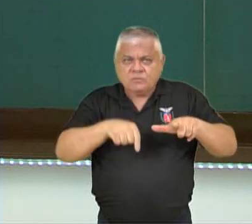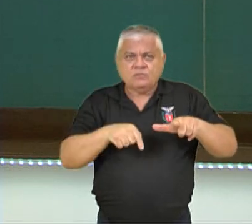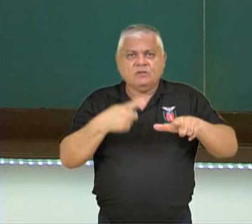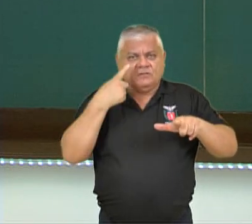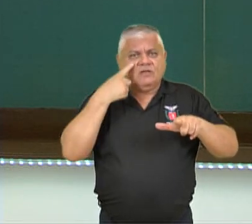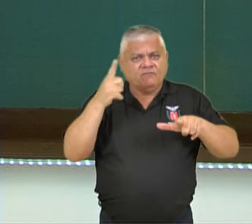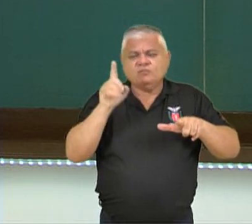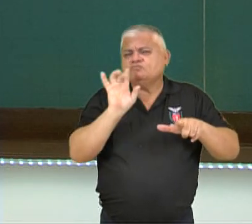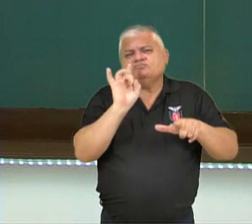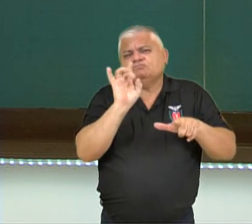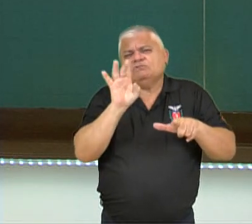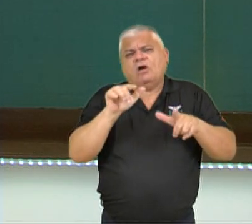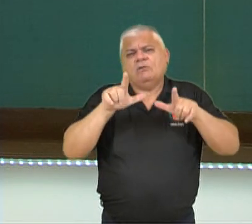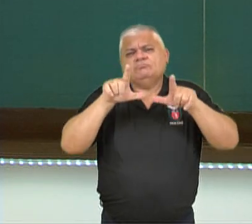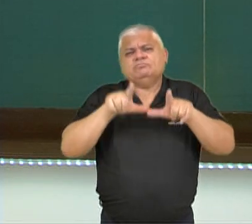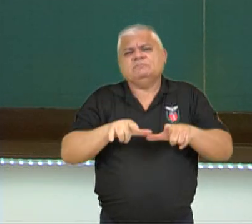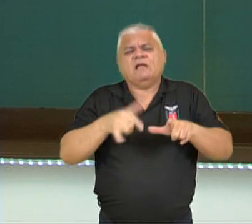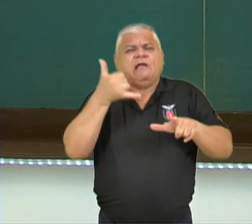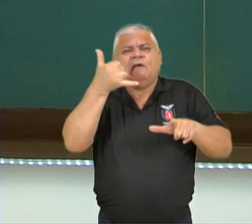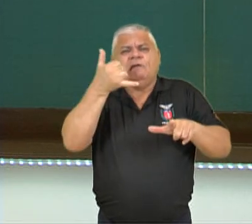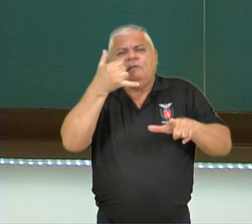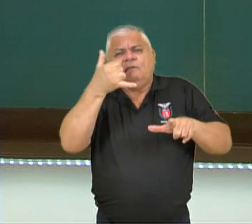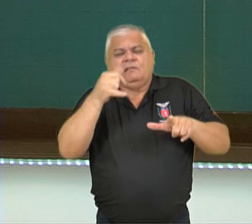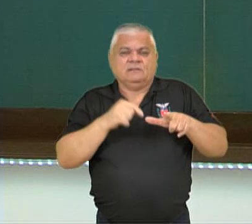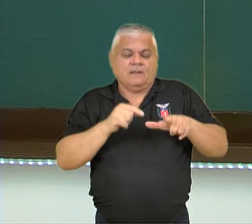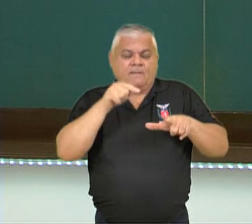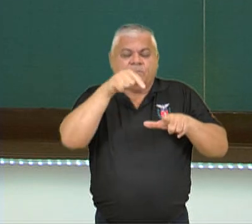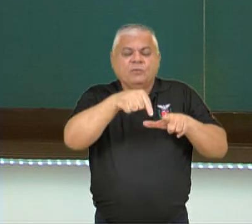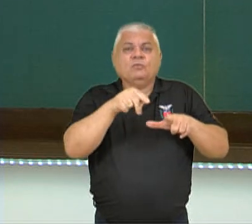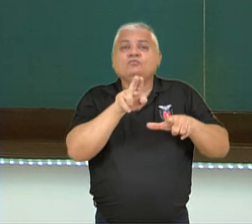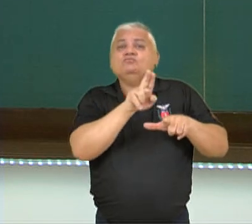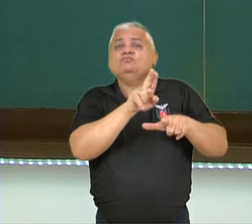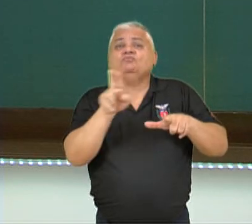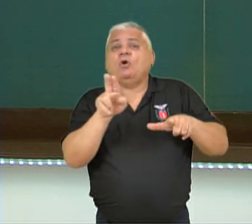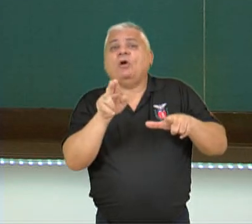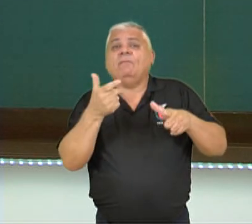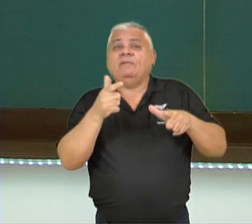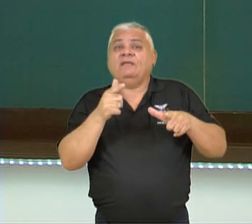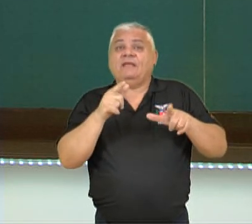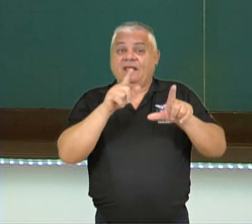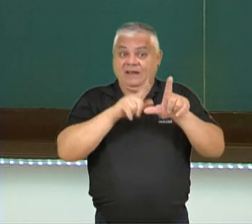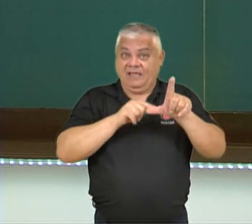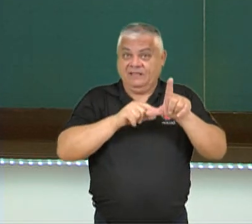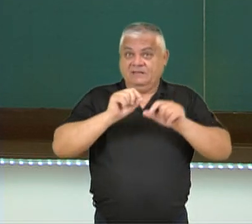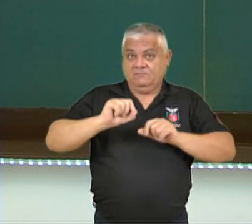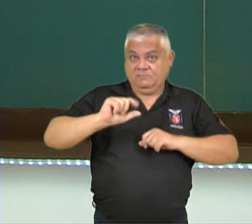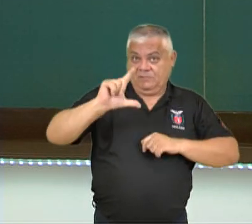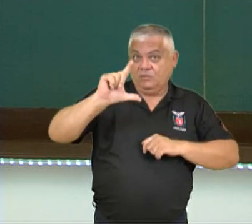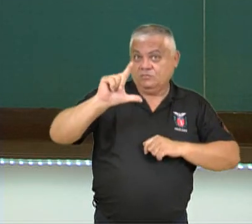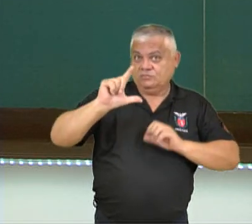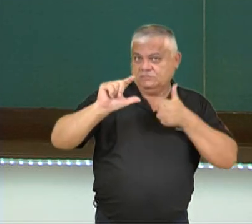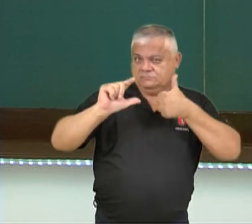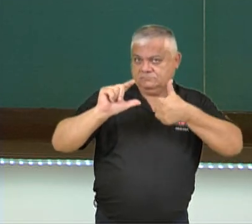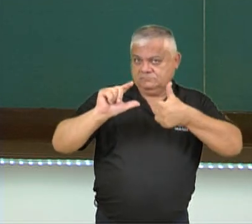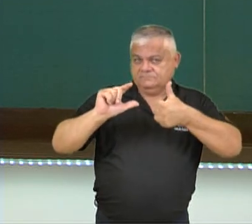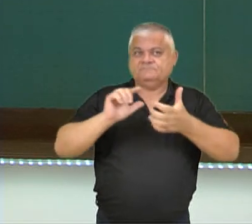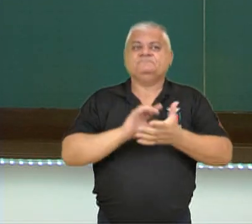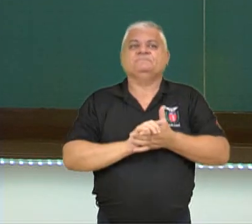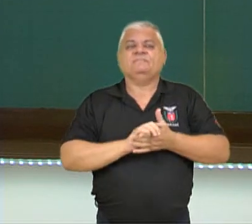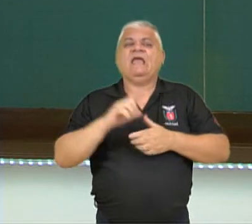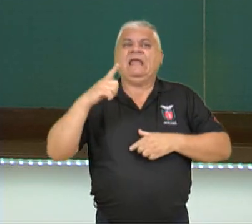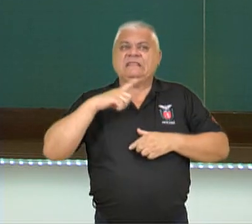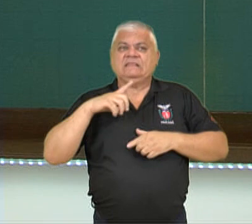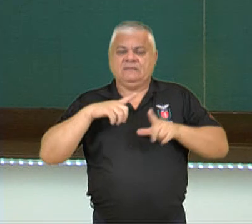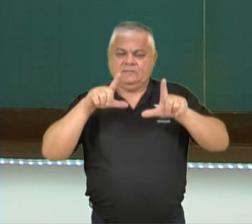uma marcaçãozinha assim com a caneta. E o nome dele, letras maiúsculas do alfabeto, ok? Temos alguns